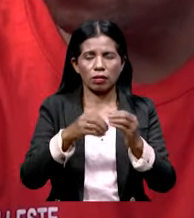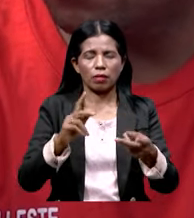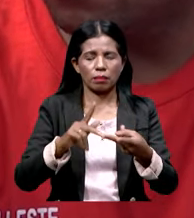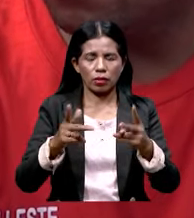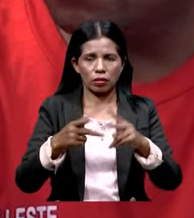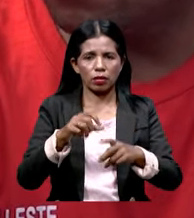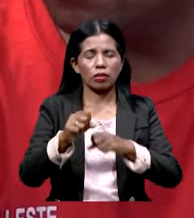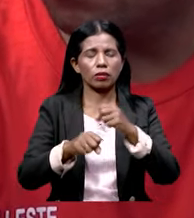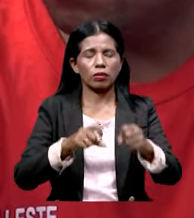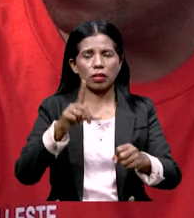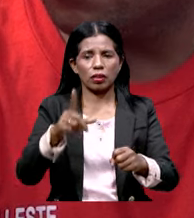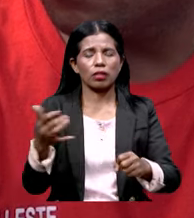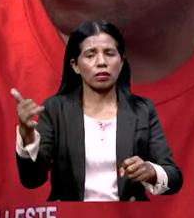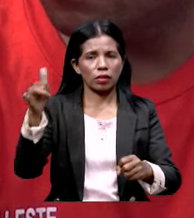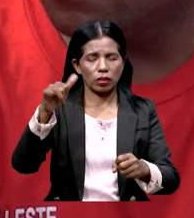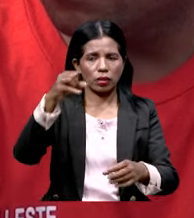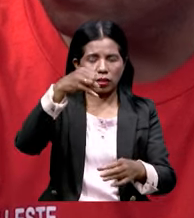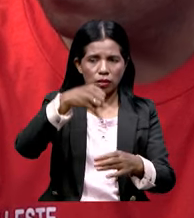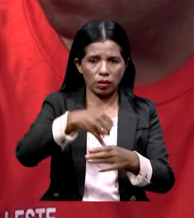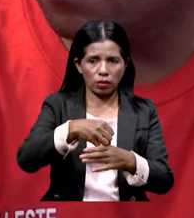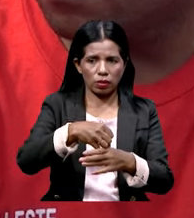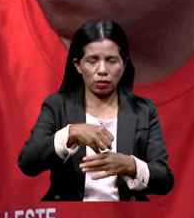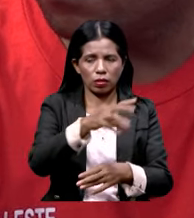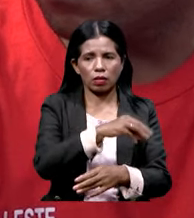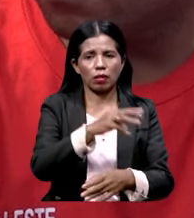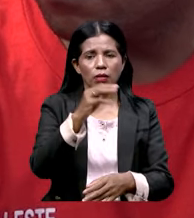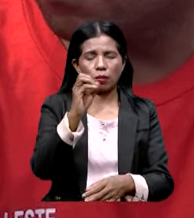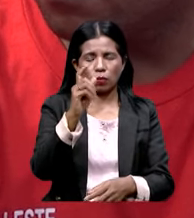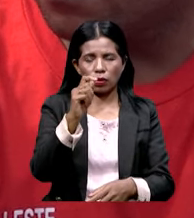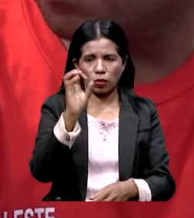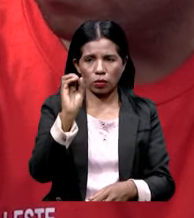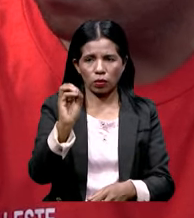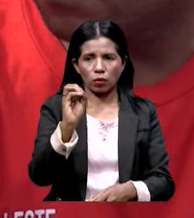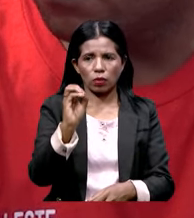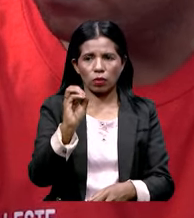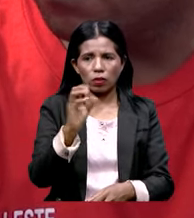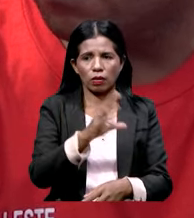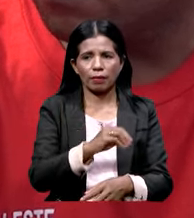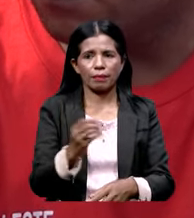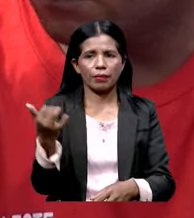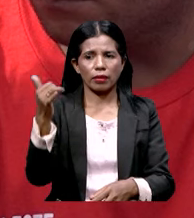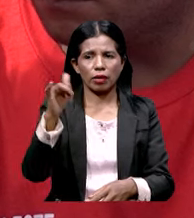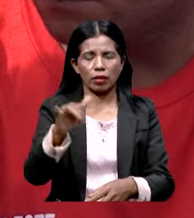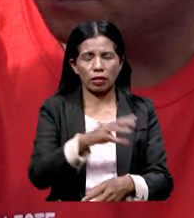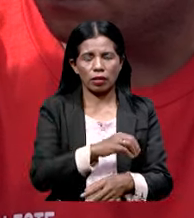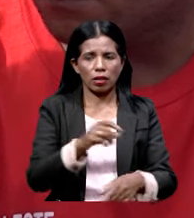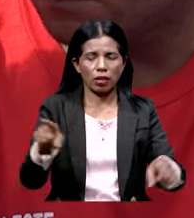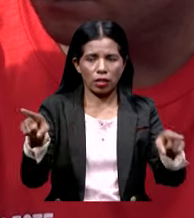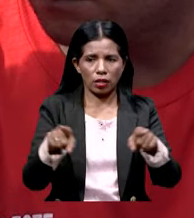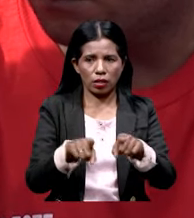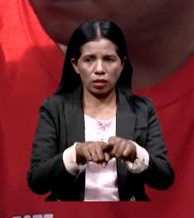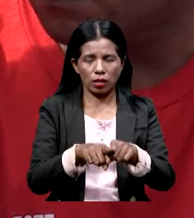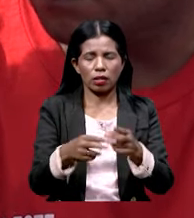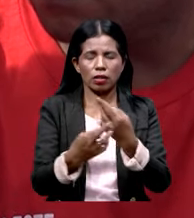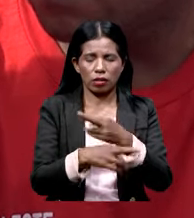social Sira. Inclui mutou acordo social, acordo Sira tripartidania no dar